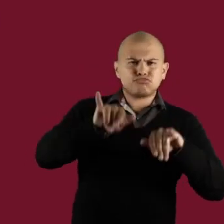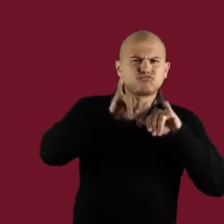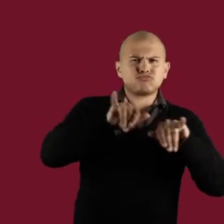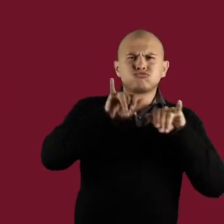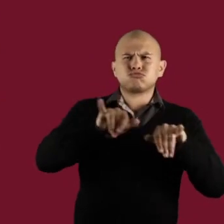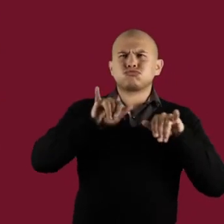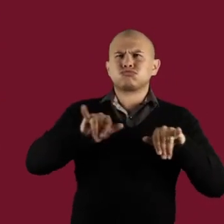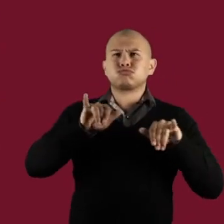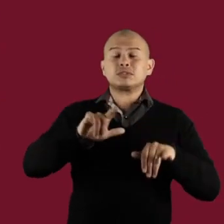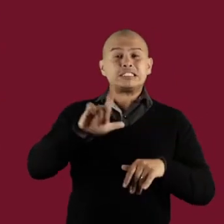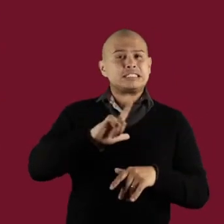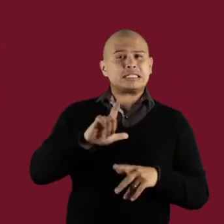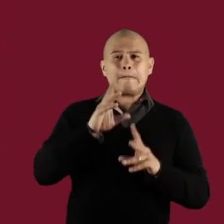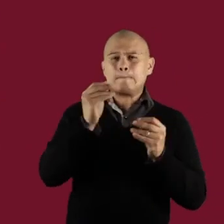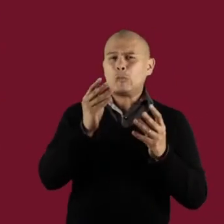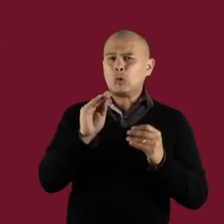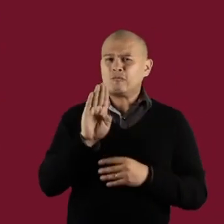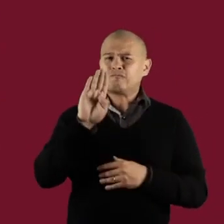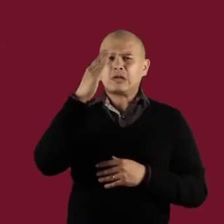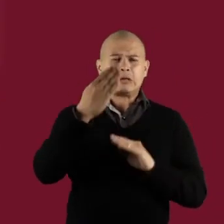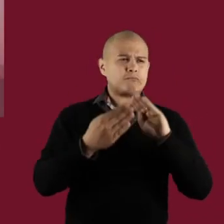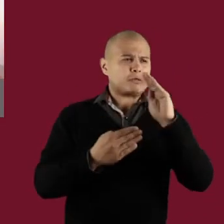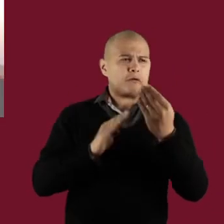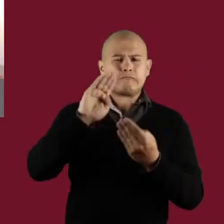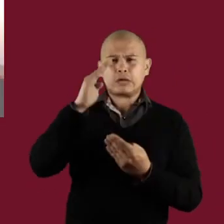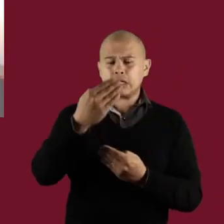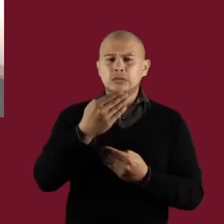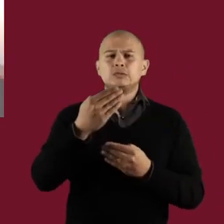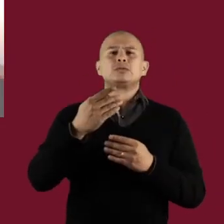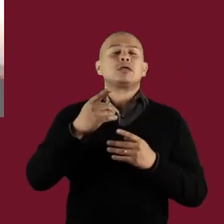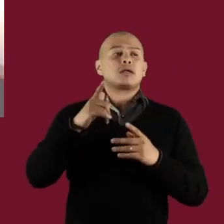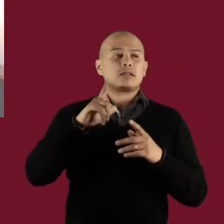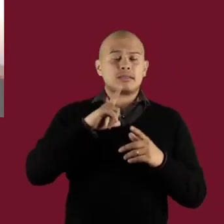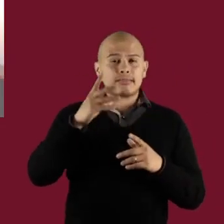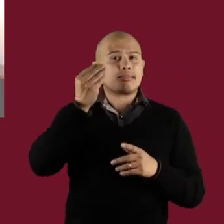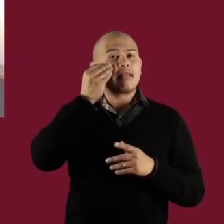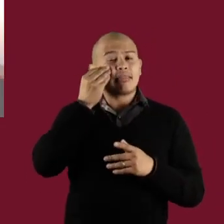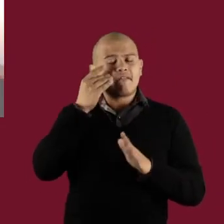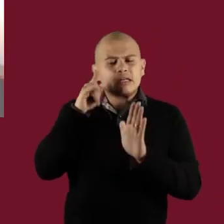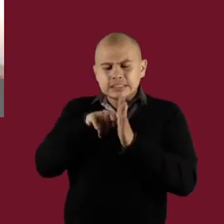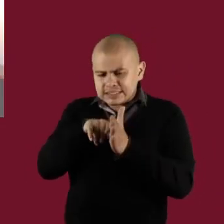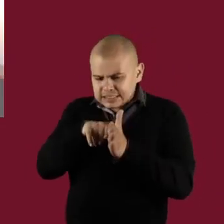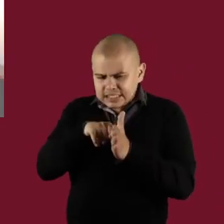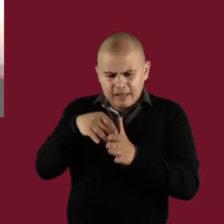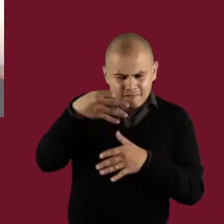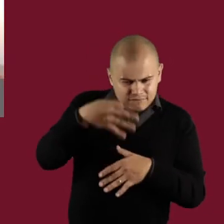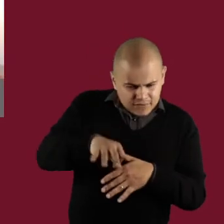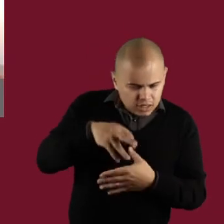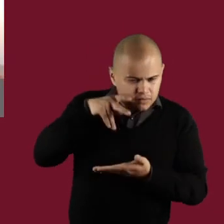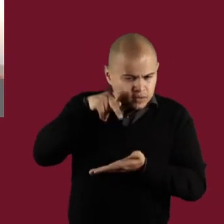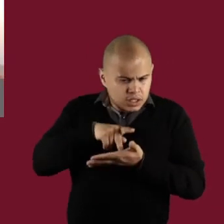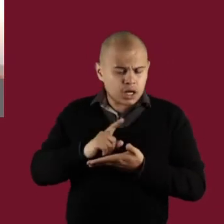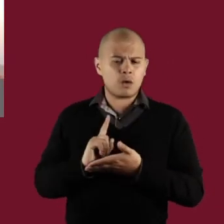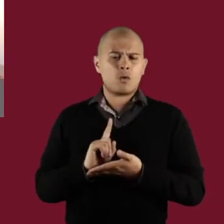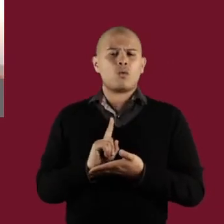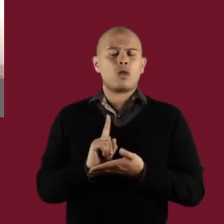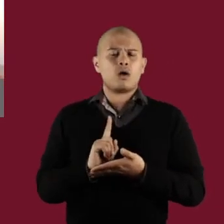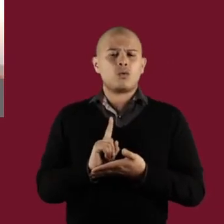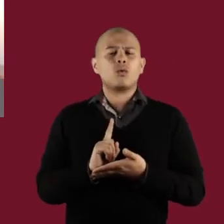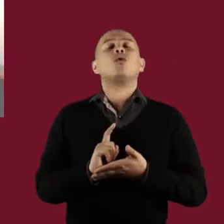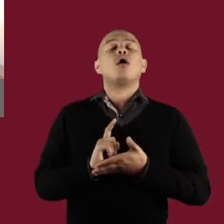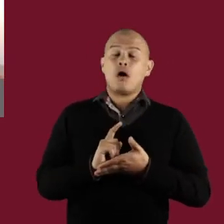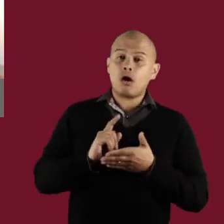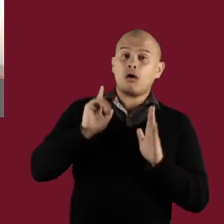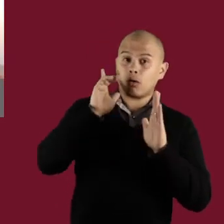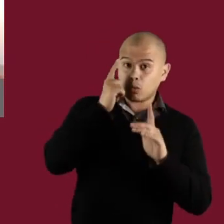notícias falsas, informações erradas. Para nós era uma preocupação em dobro, ou seja, já fazer todo o